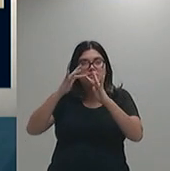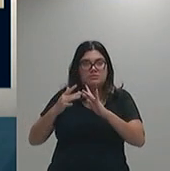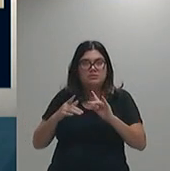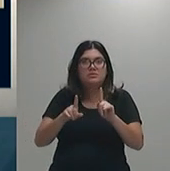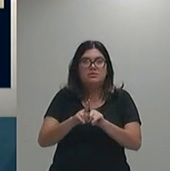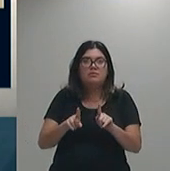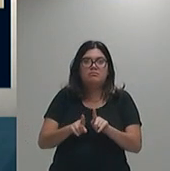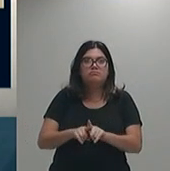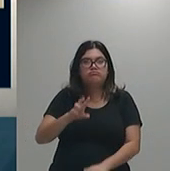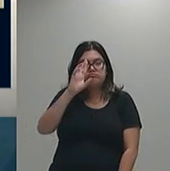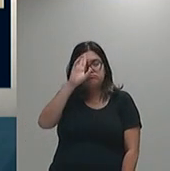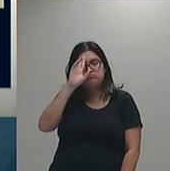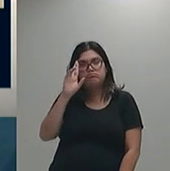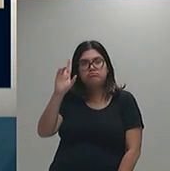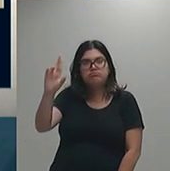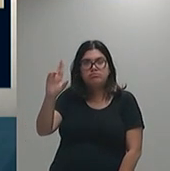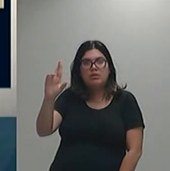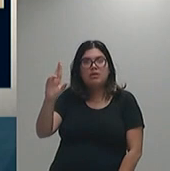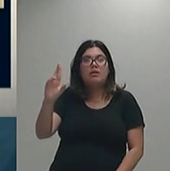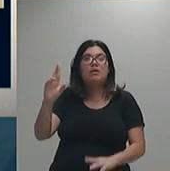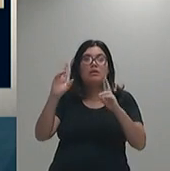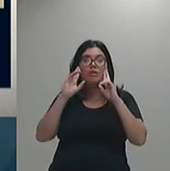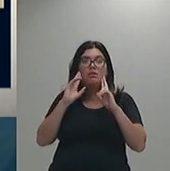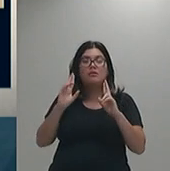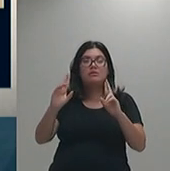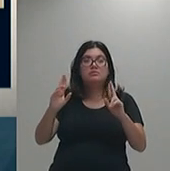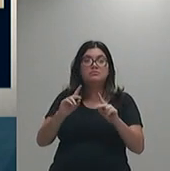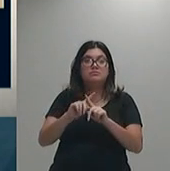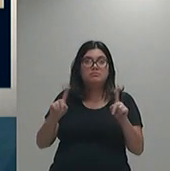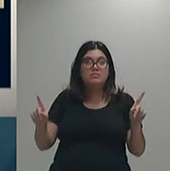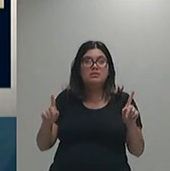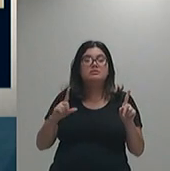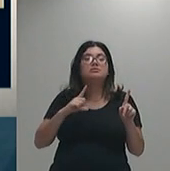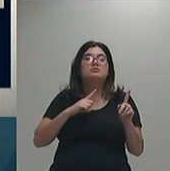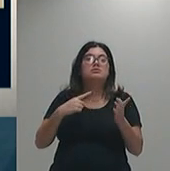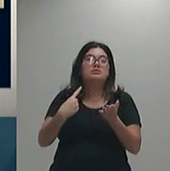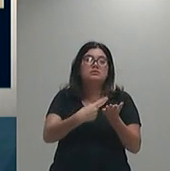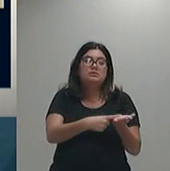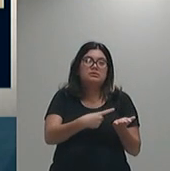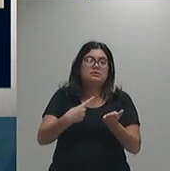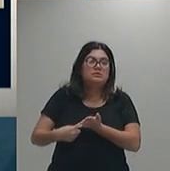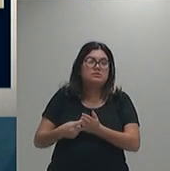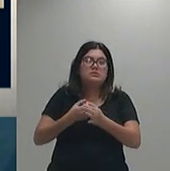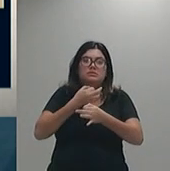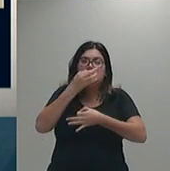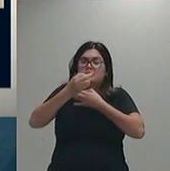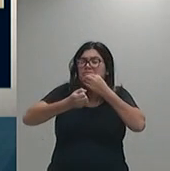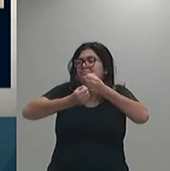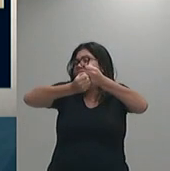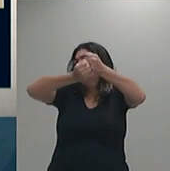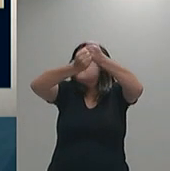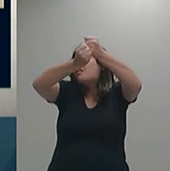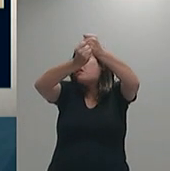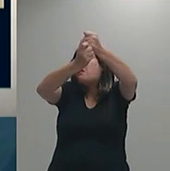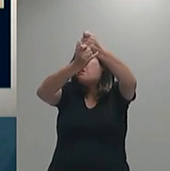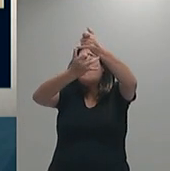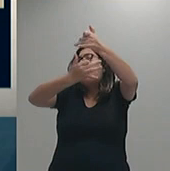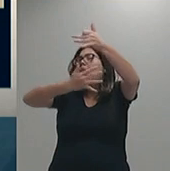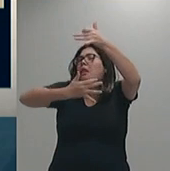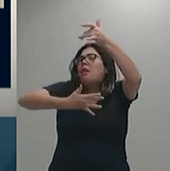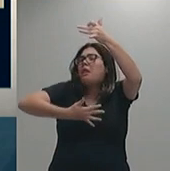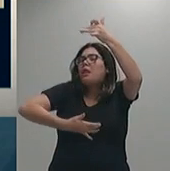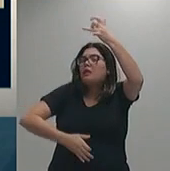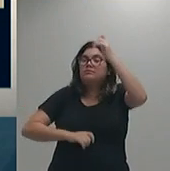continência mas na arbitragem existem n número infinito de de